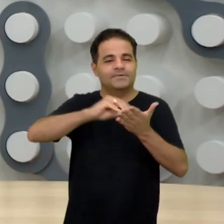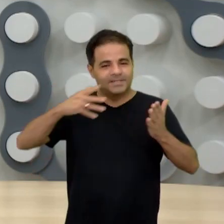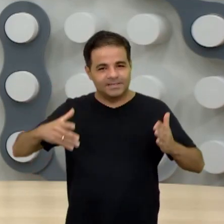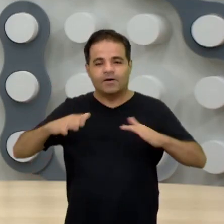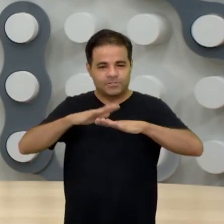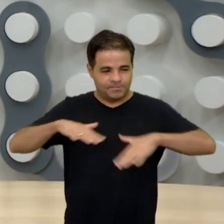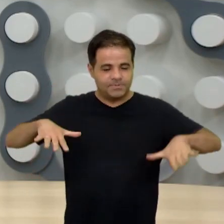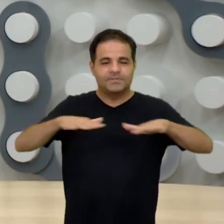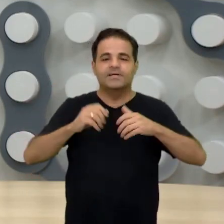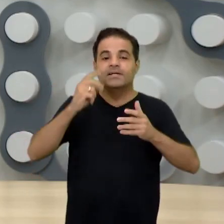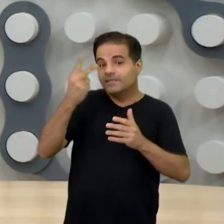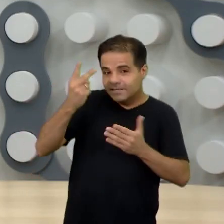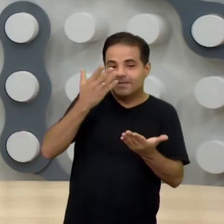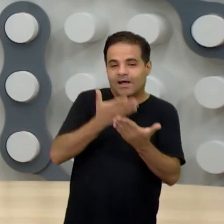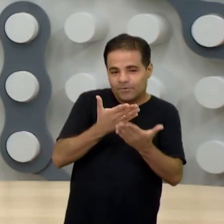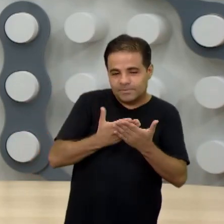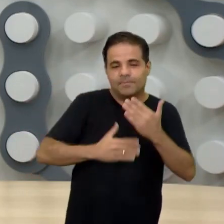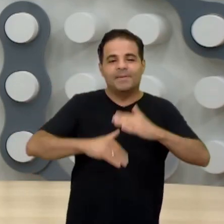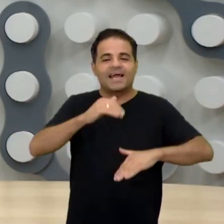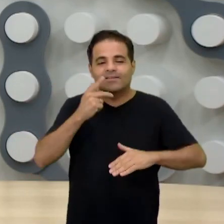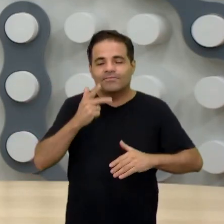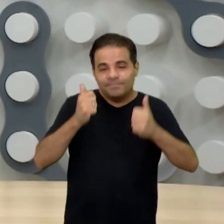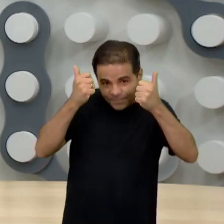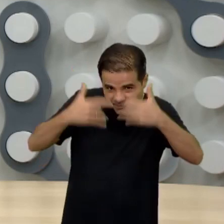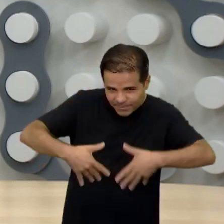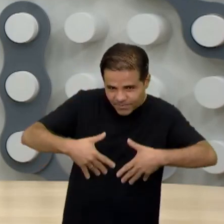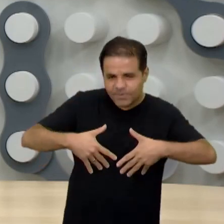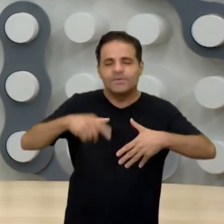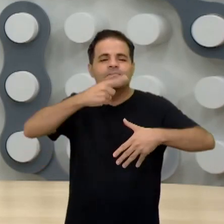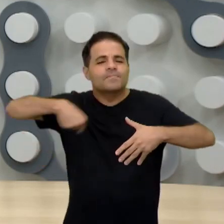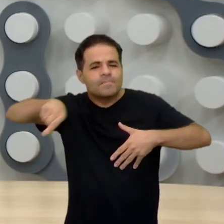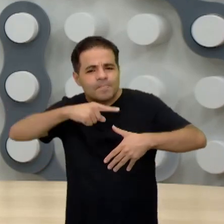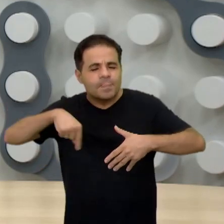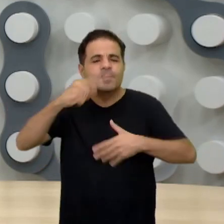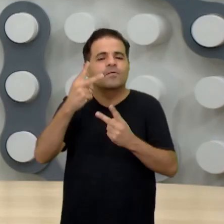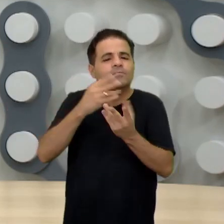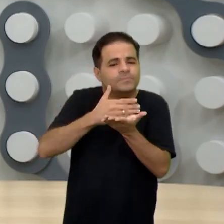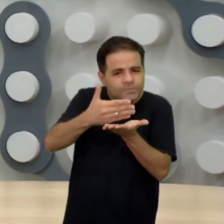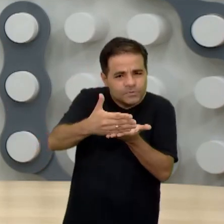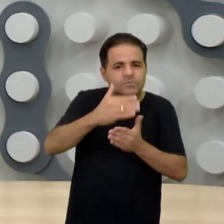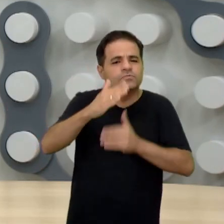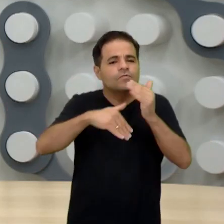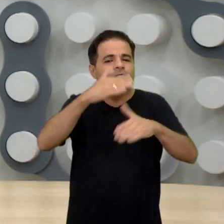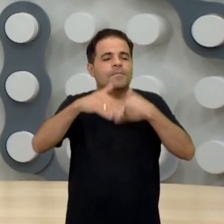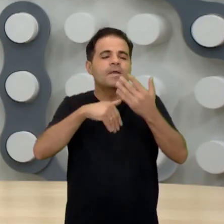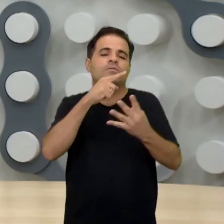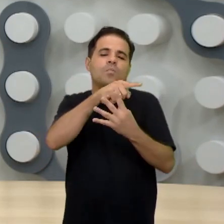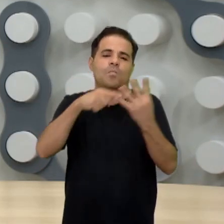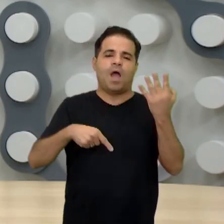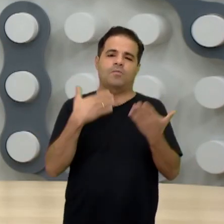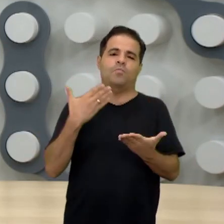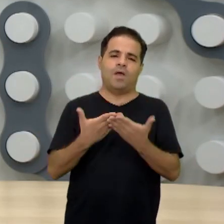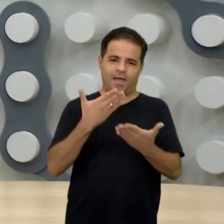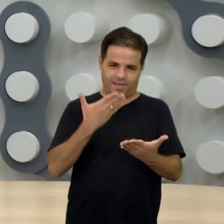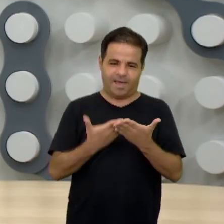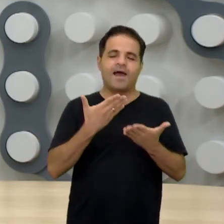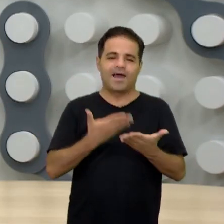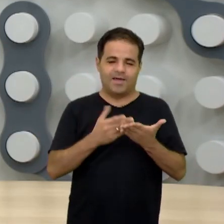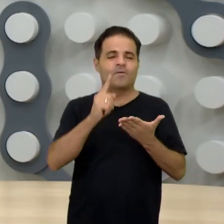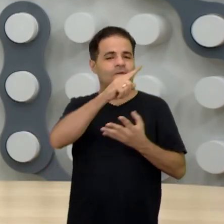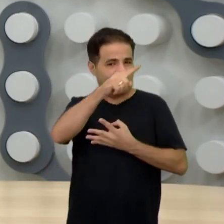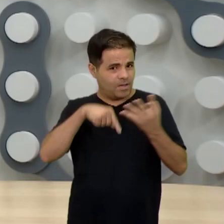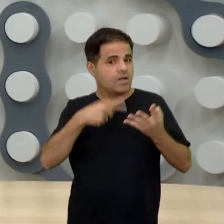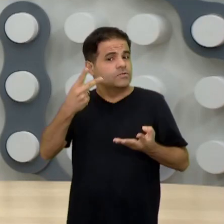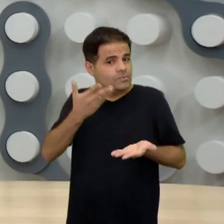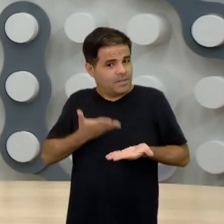Hoje é a segunda aula que nós temos, e aí naquela sequência de introdução 2 aulas, desenvolvimento mais 4 aulas, sistematização 2, hoje é a